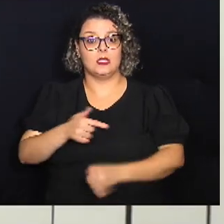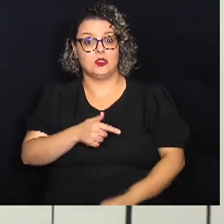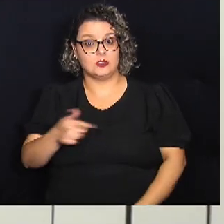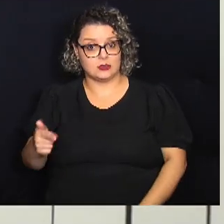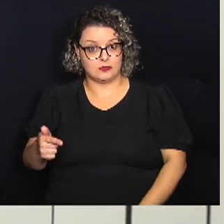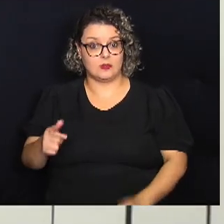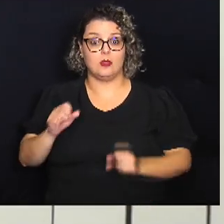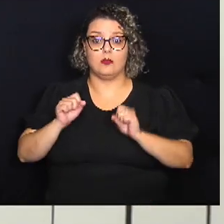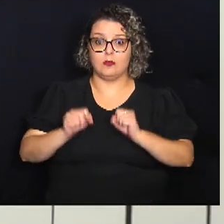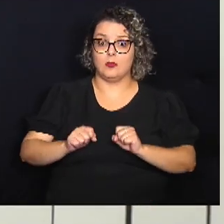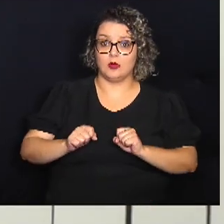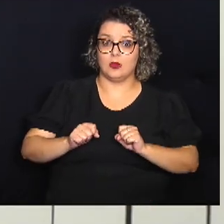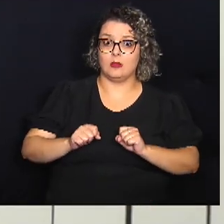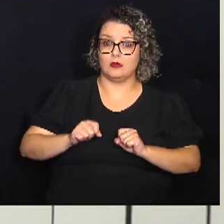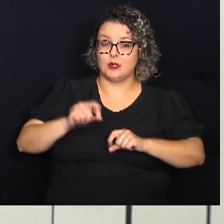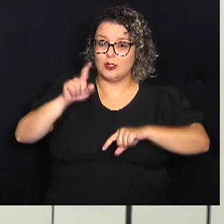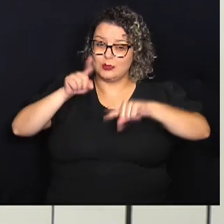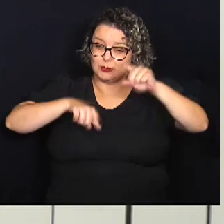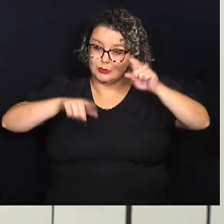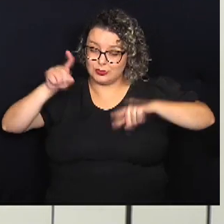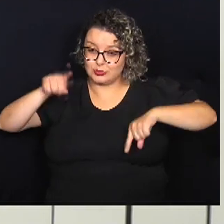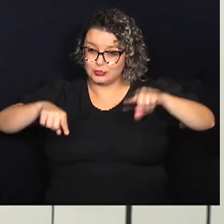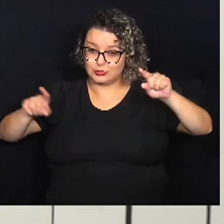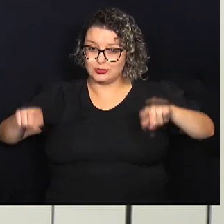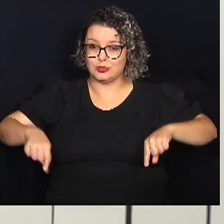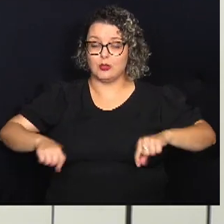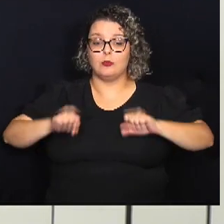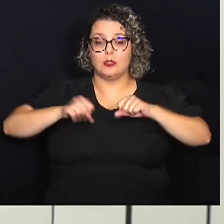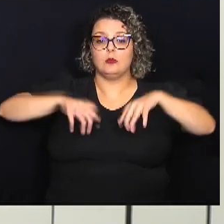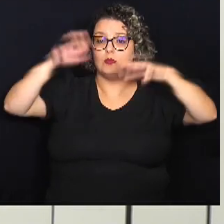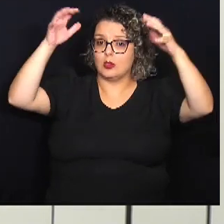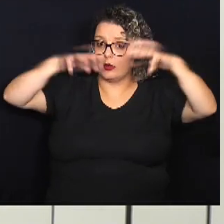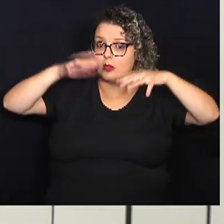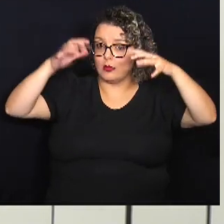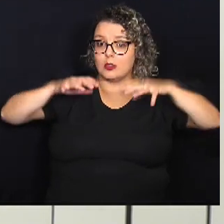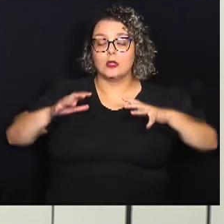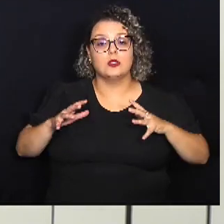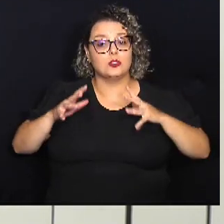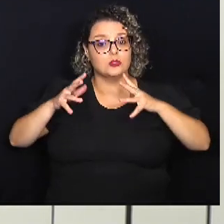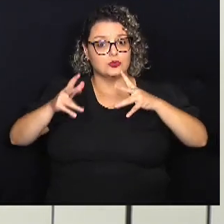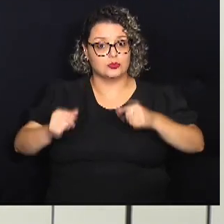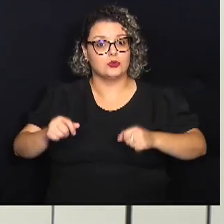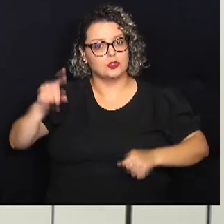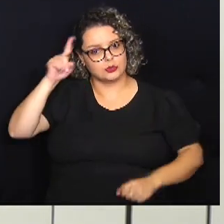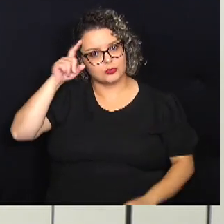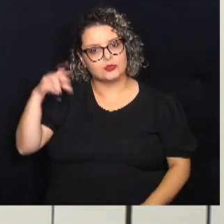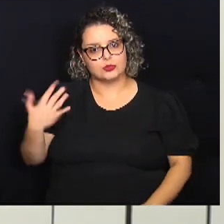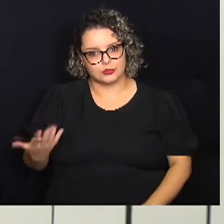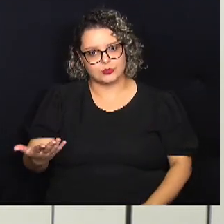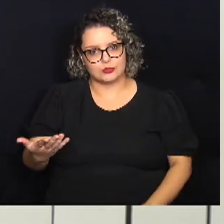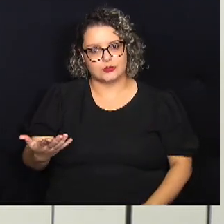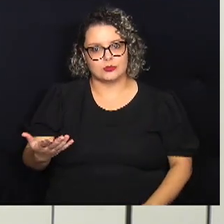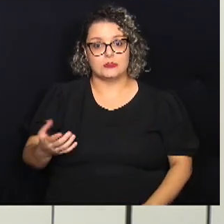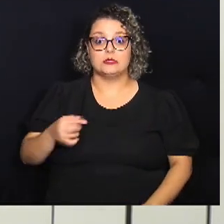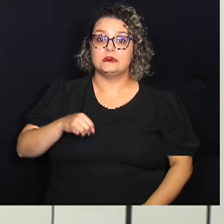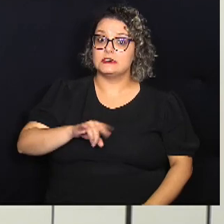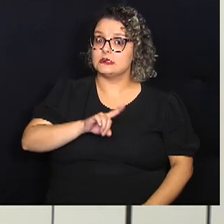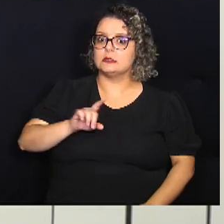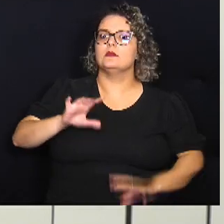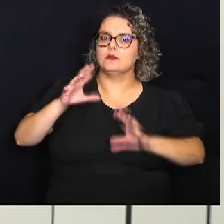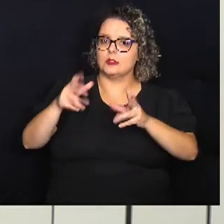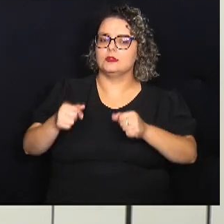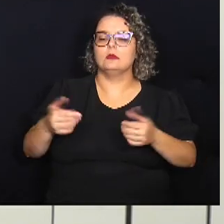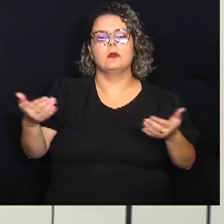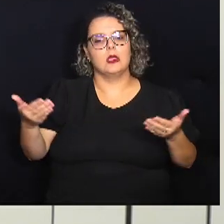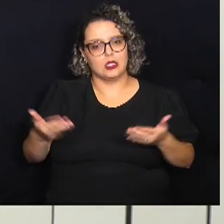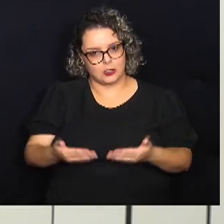deverá ser de tempo instável, com ocorrências de chuvas em praticamente todos os dias, se não em todos. Para